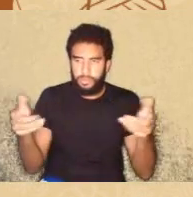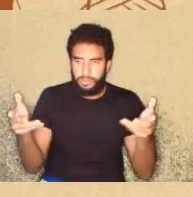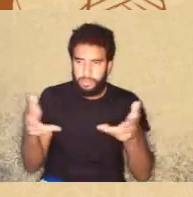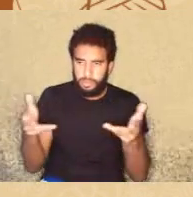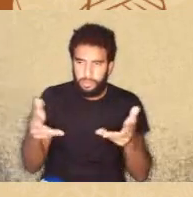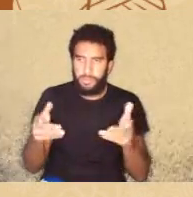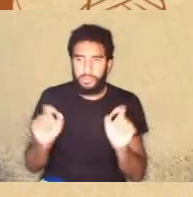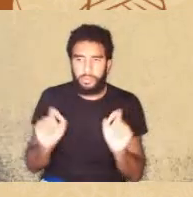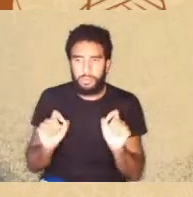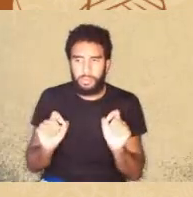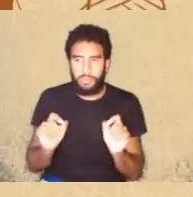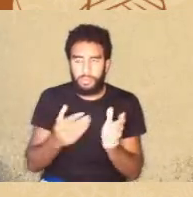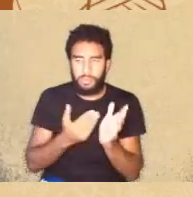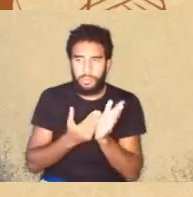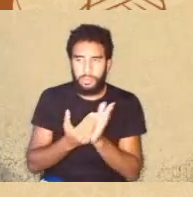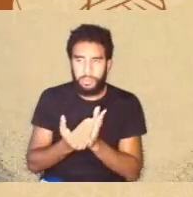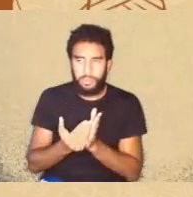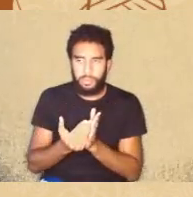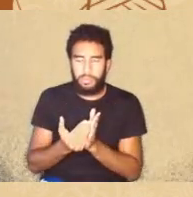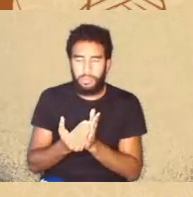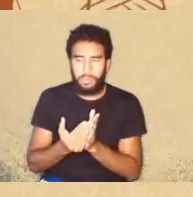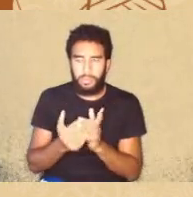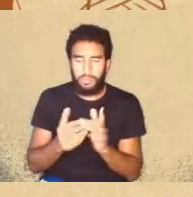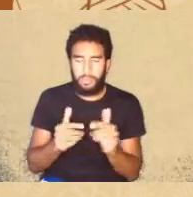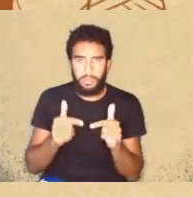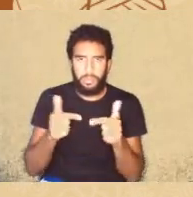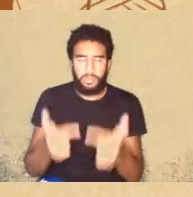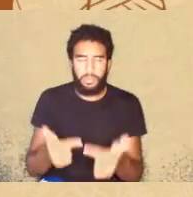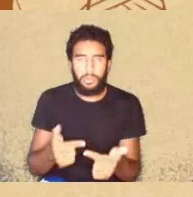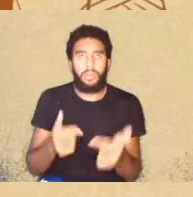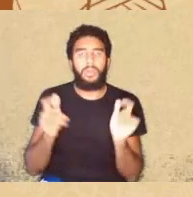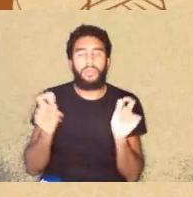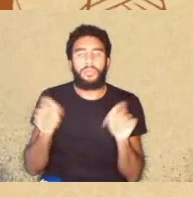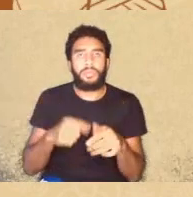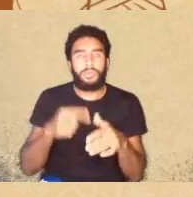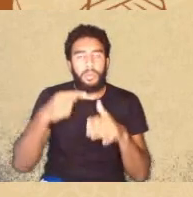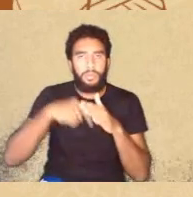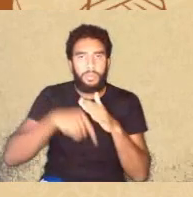mesmo das ações afirmativas, o que, que a gente pode aprofundar nelas.